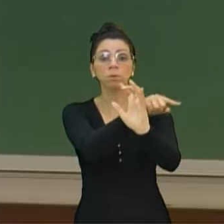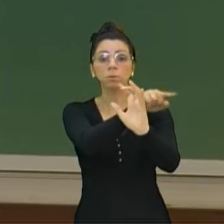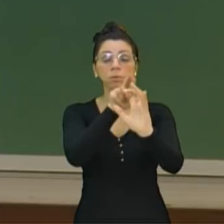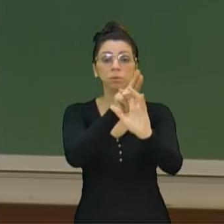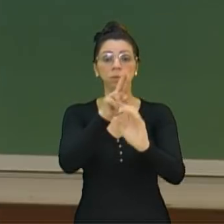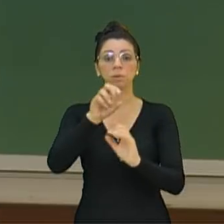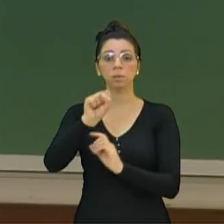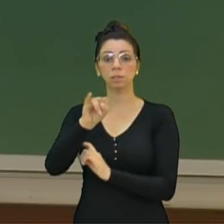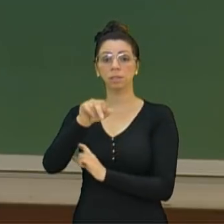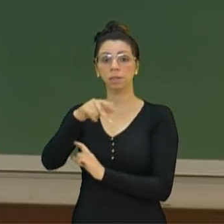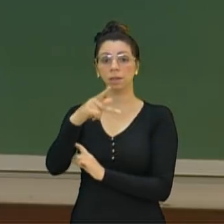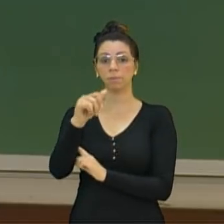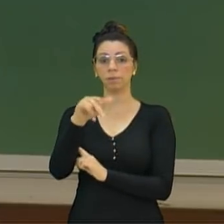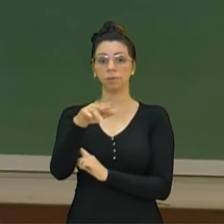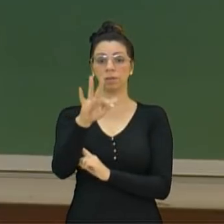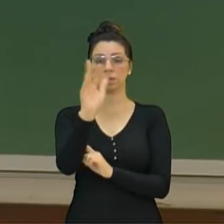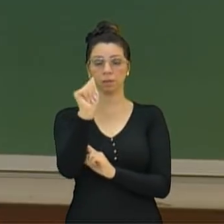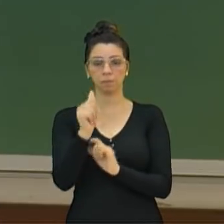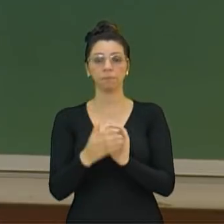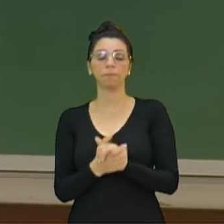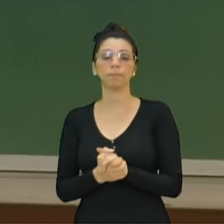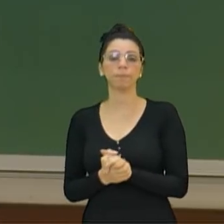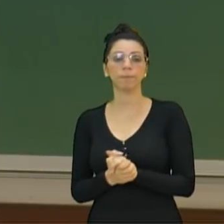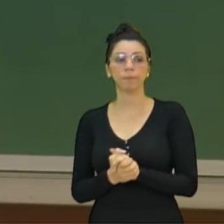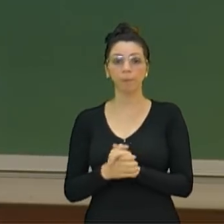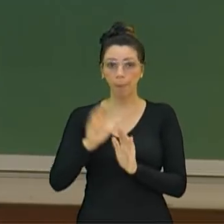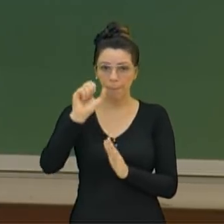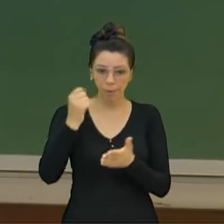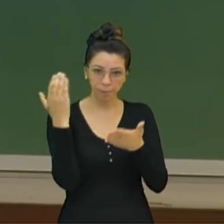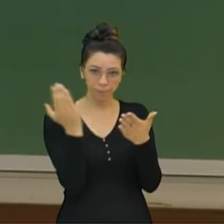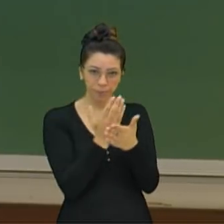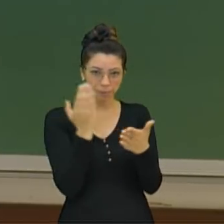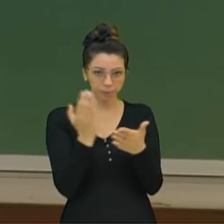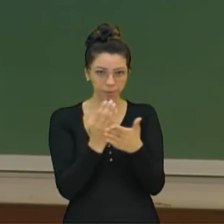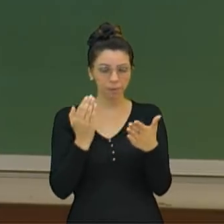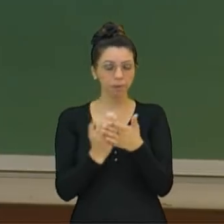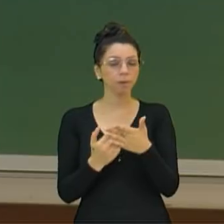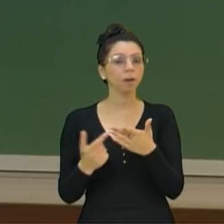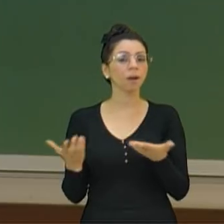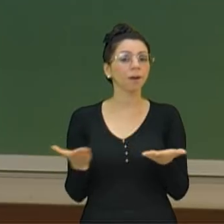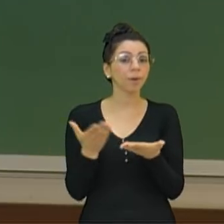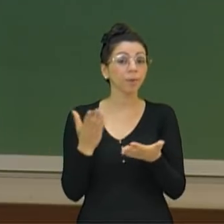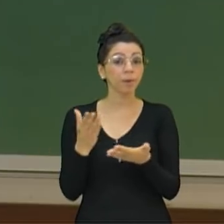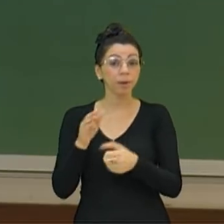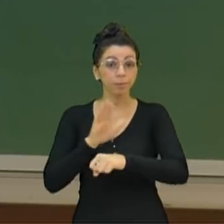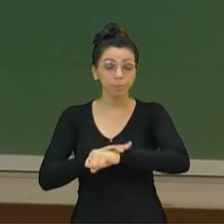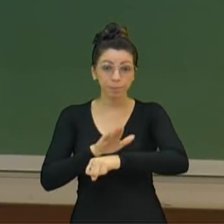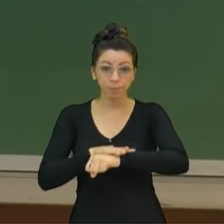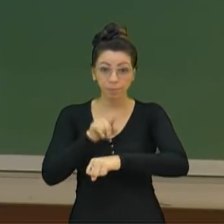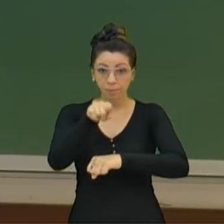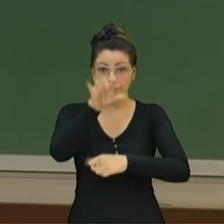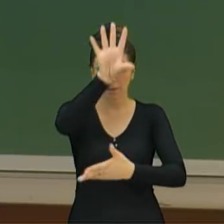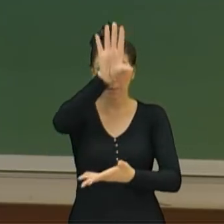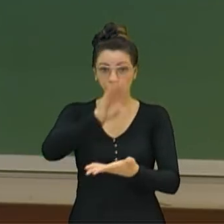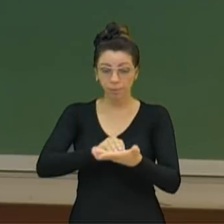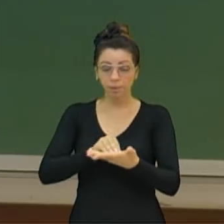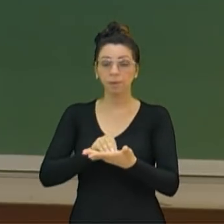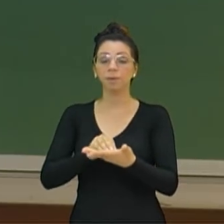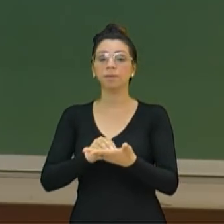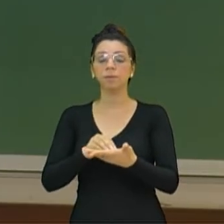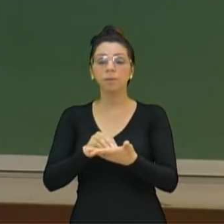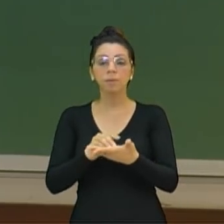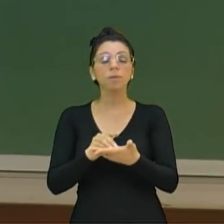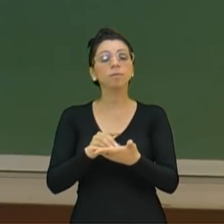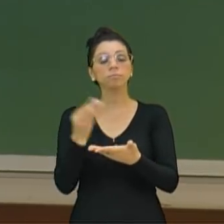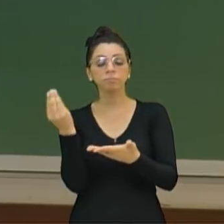sinápticas. Certinho? Então vamos pegar nosso caderno? Agora é aquele momento de copiar a atividade. Colocar a data de